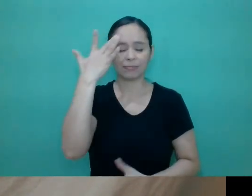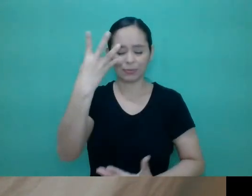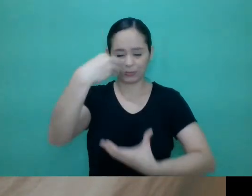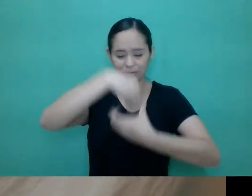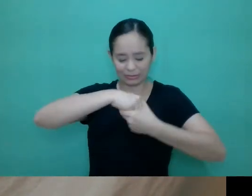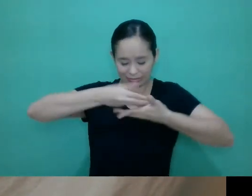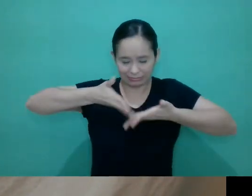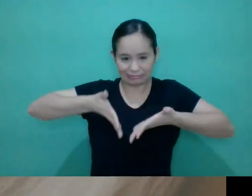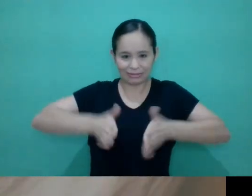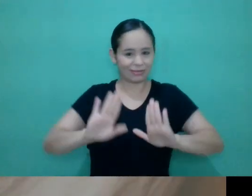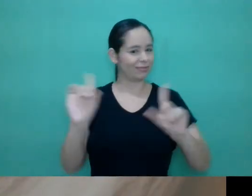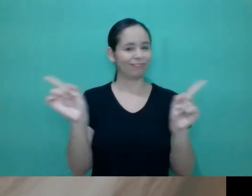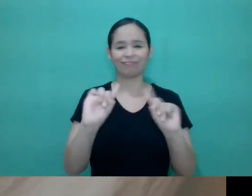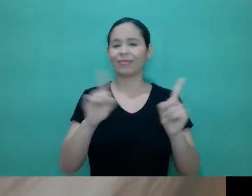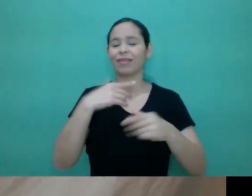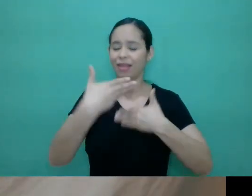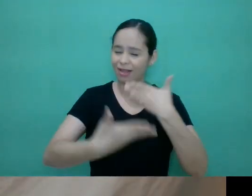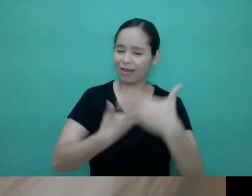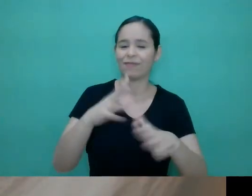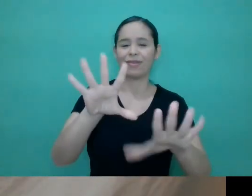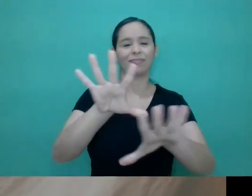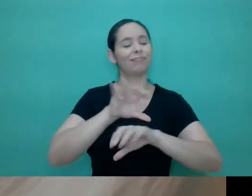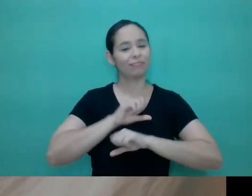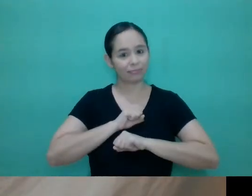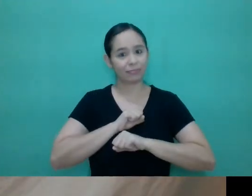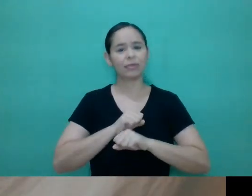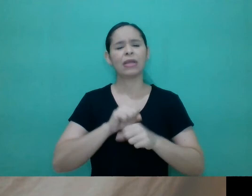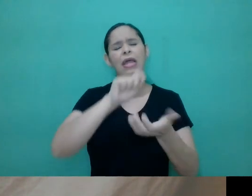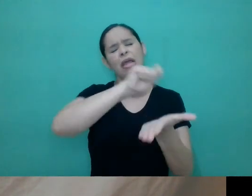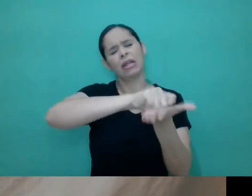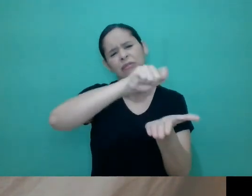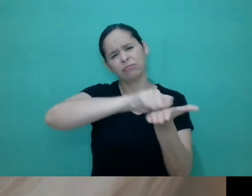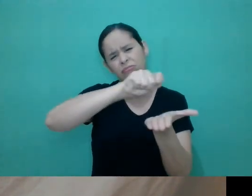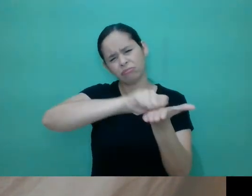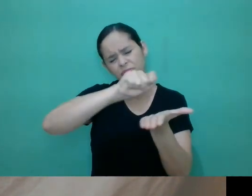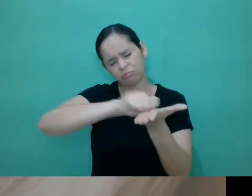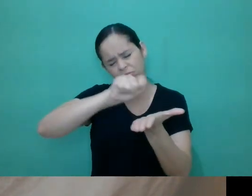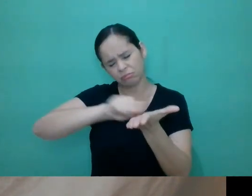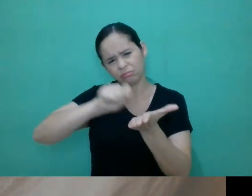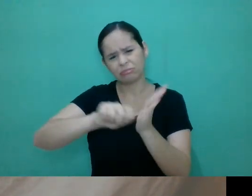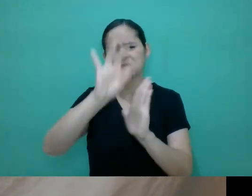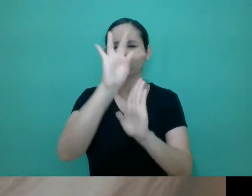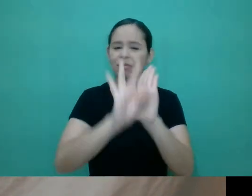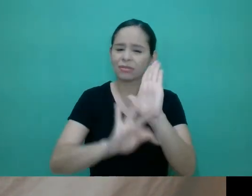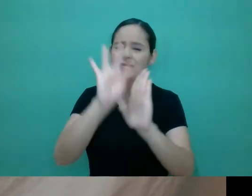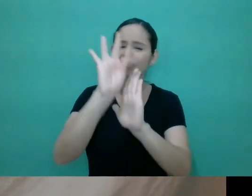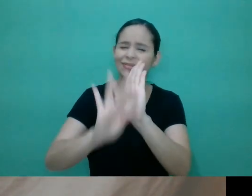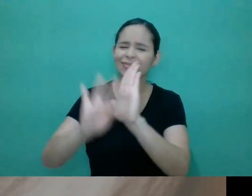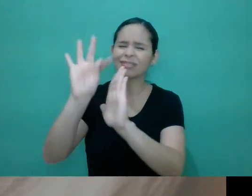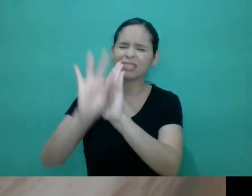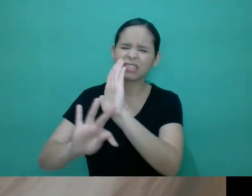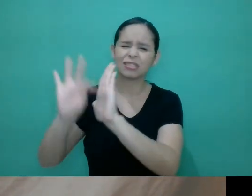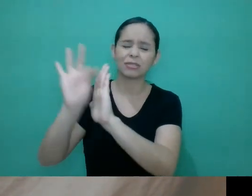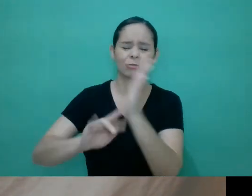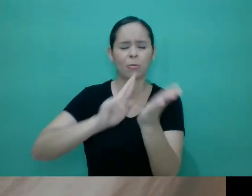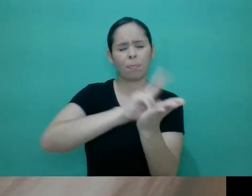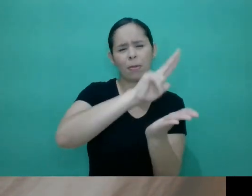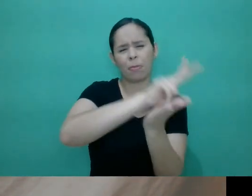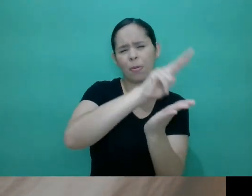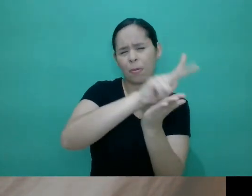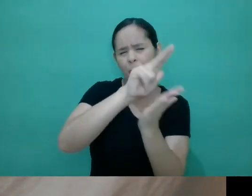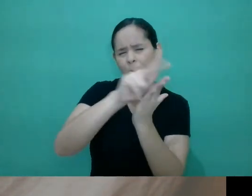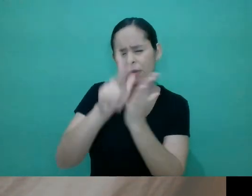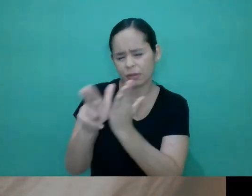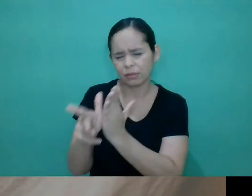sobre a questão do racismo. E a Christiane Taubira escreveu diversos textos, diversos ensaios, né? Dentre